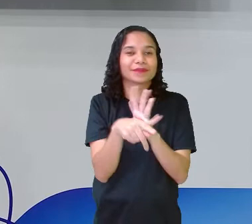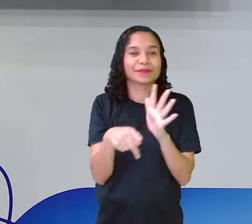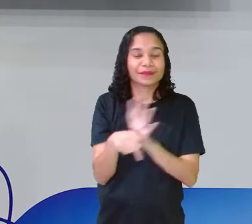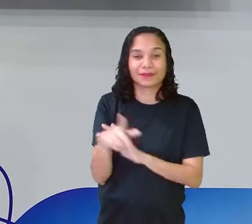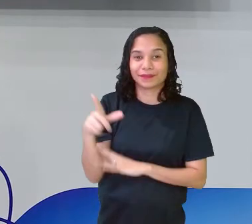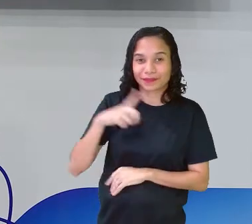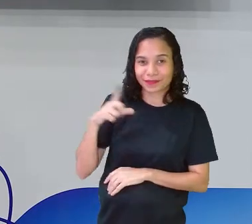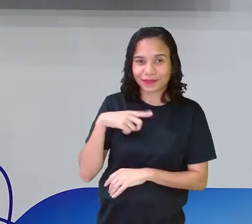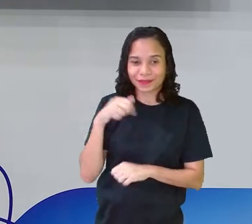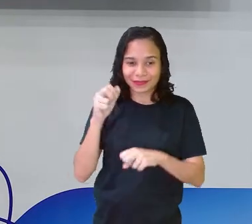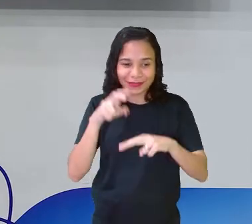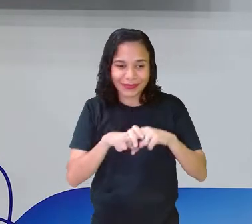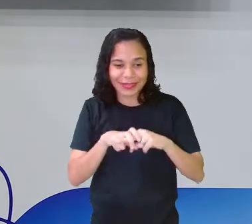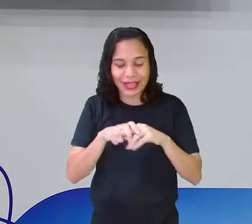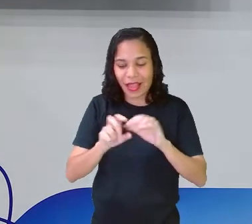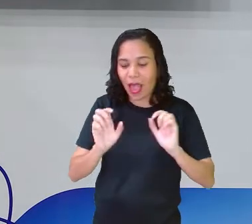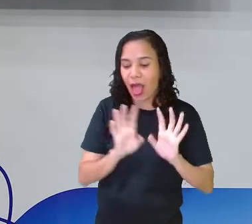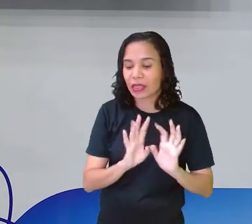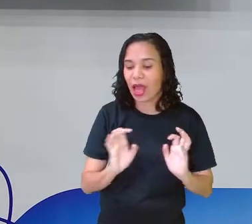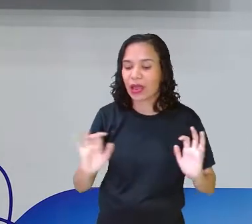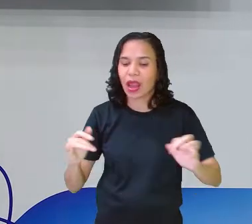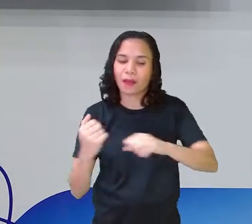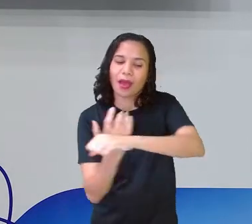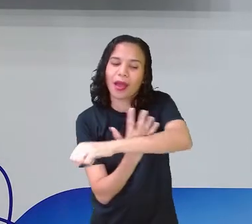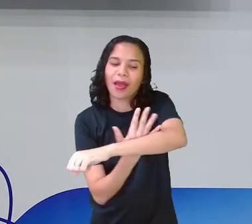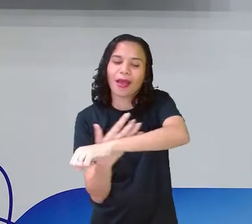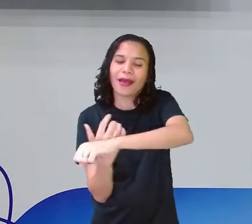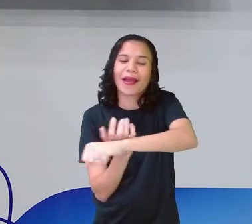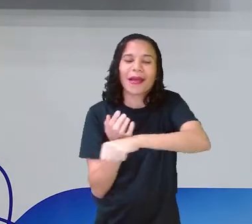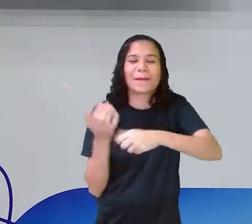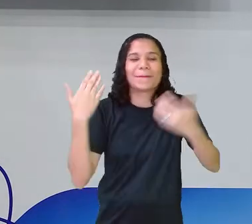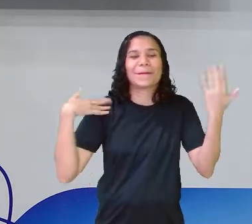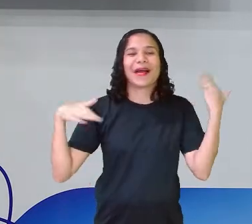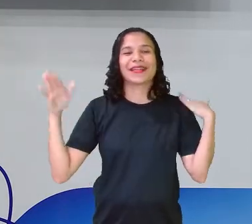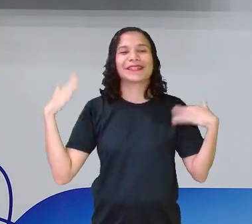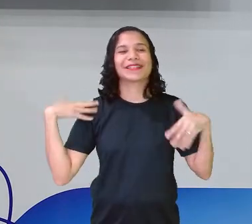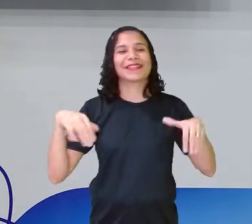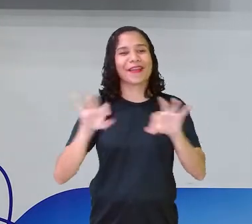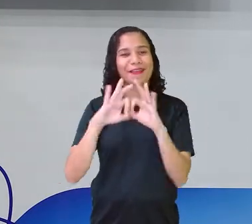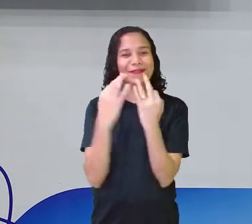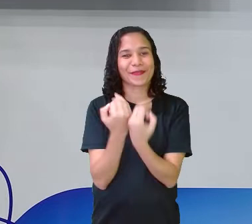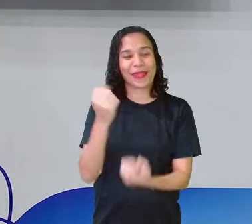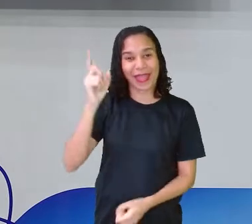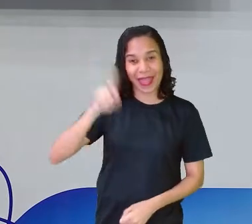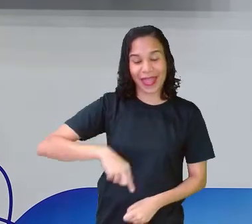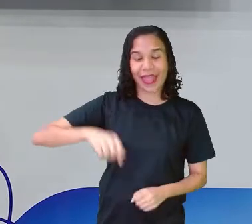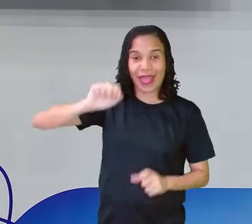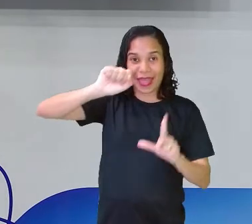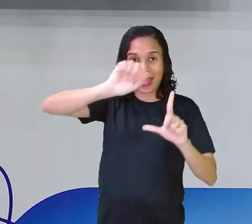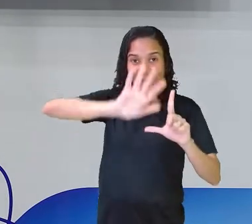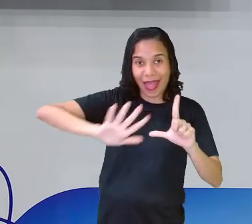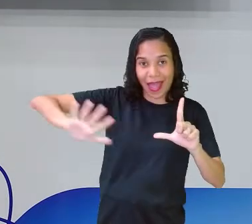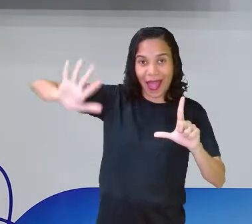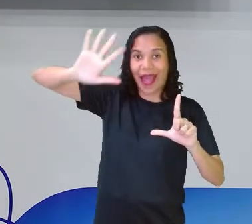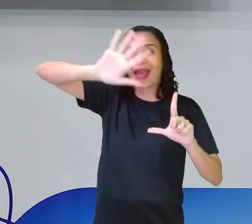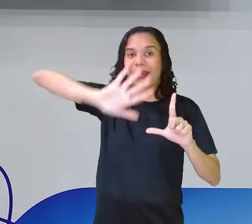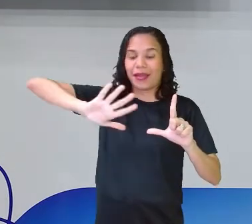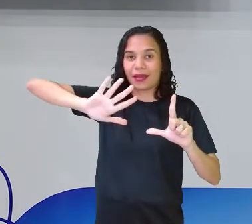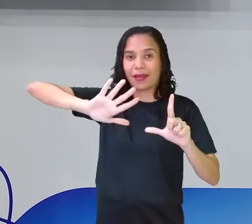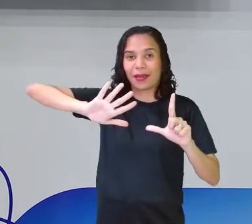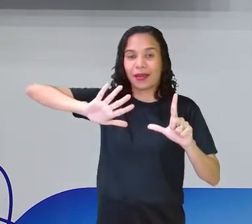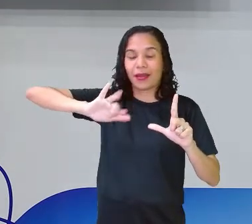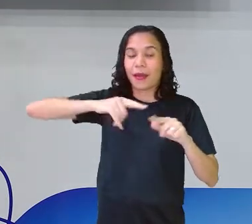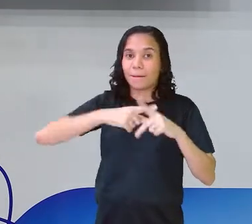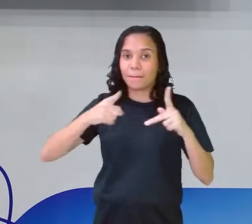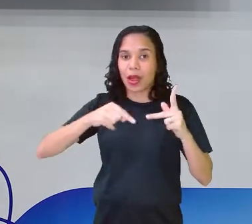onde você senta naqueles bancos, passeia com a sua família. Ali é a área. O entorno,